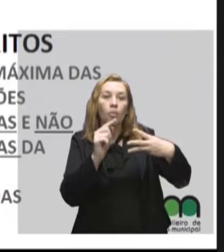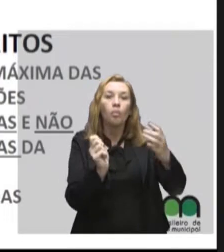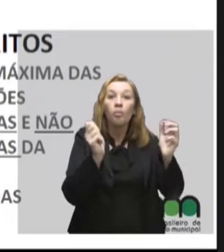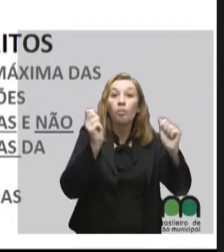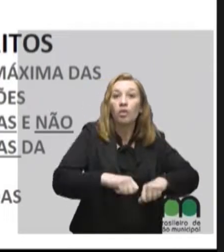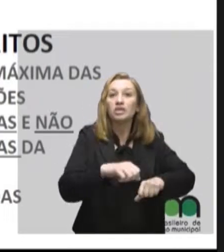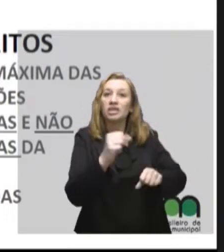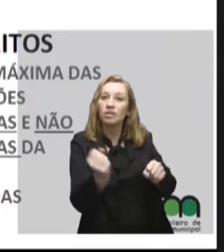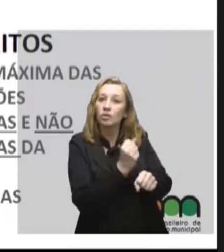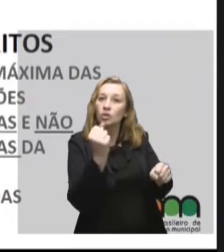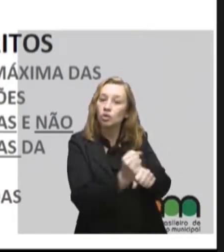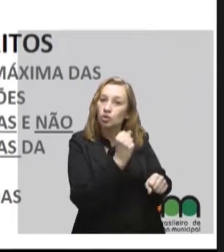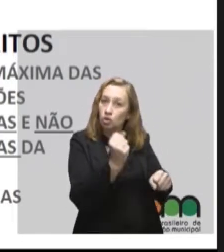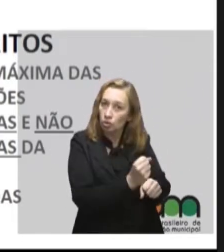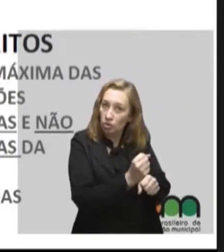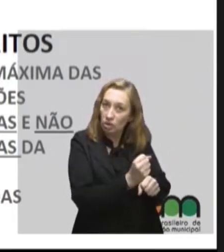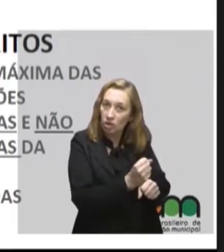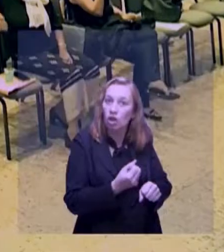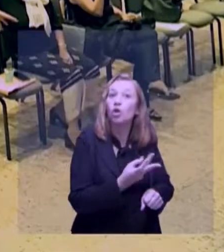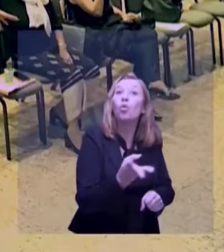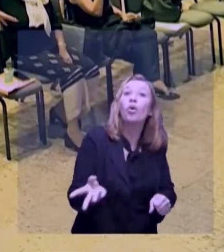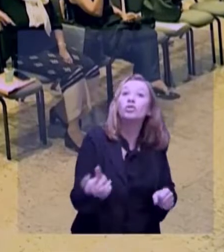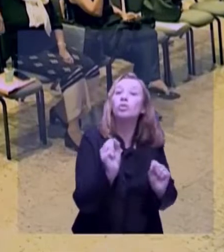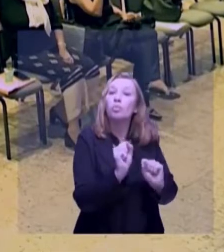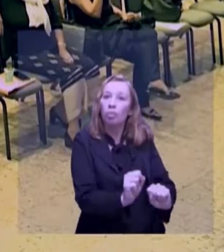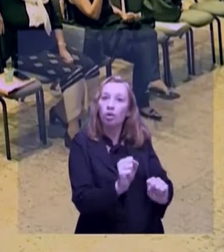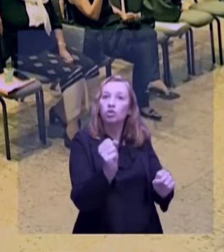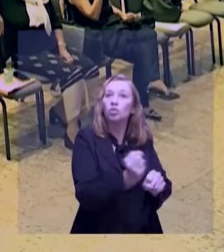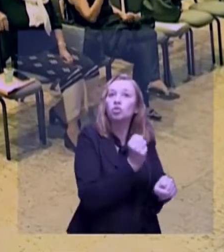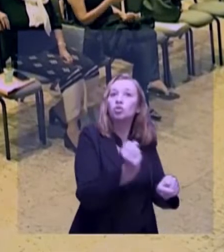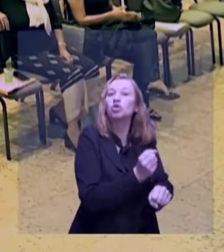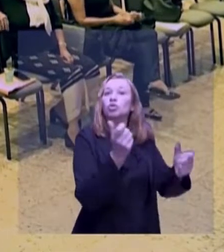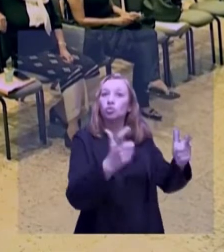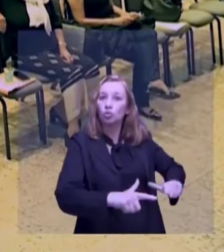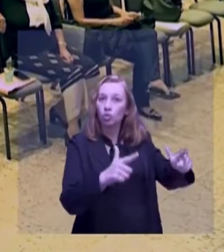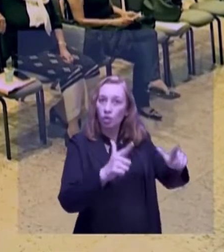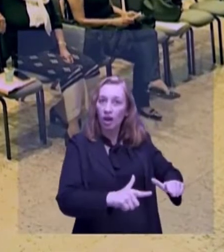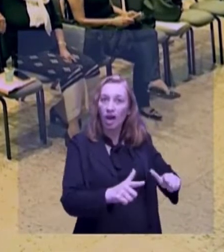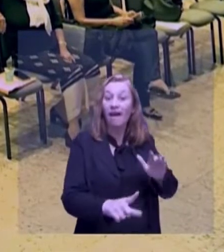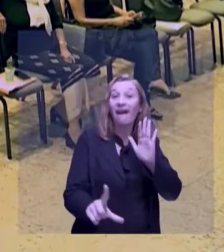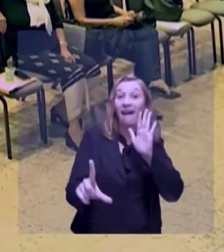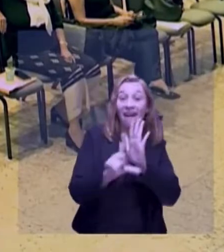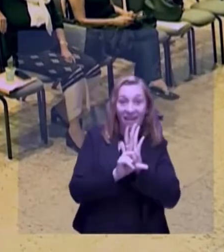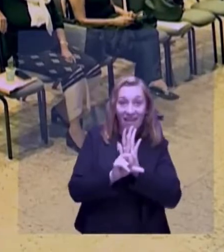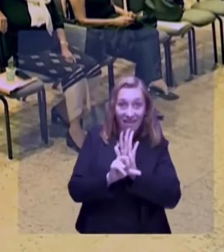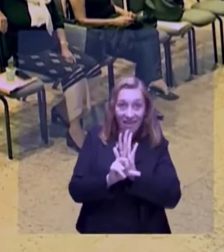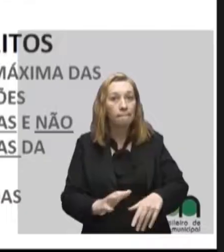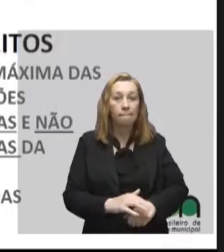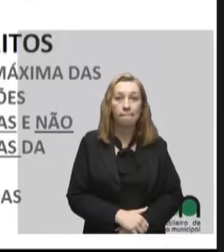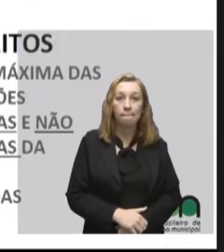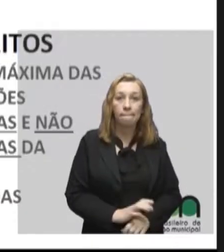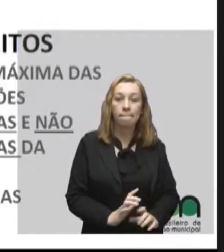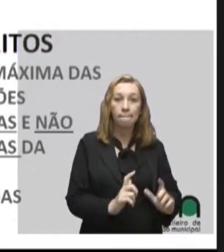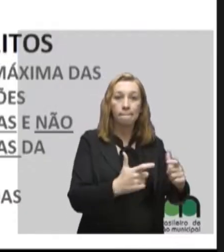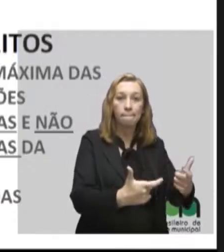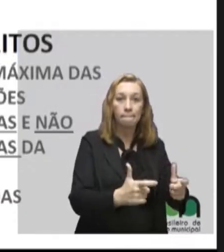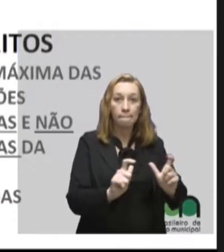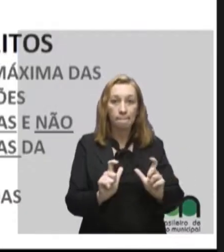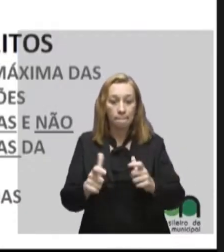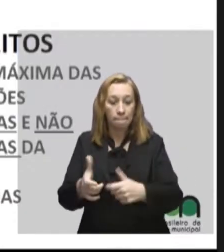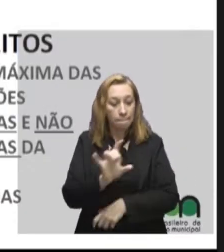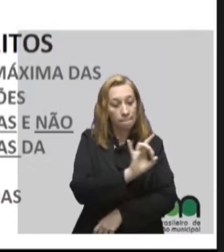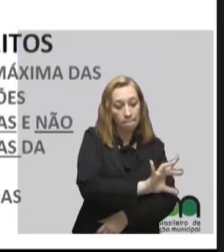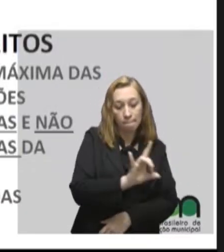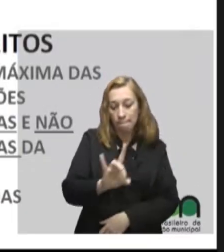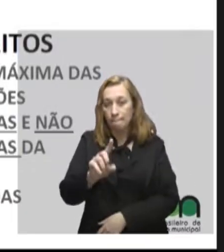potencial construtivo, ou seja, quanto se pode construir num terreno, que usos são permitidos em cada área,